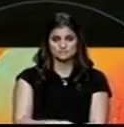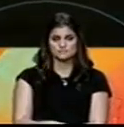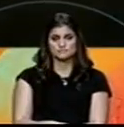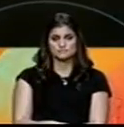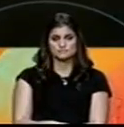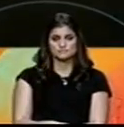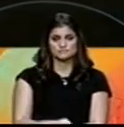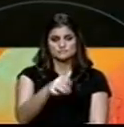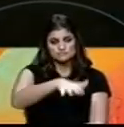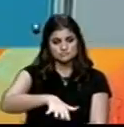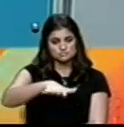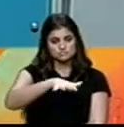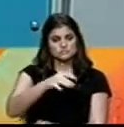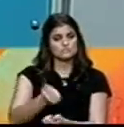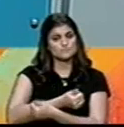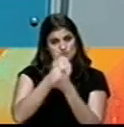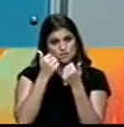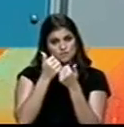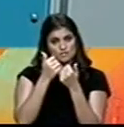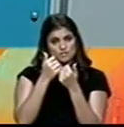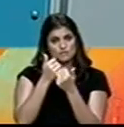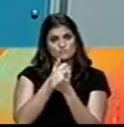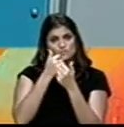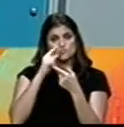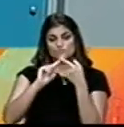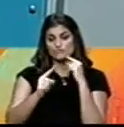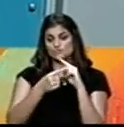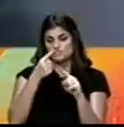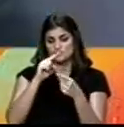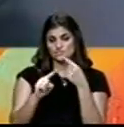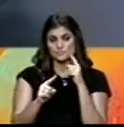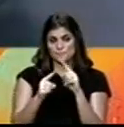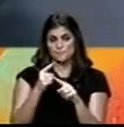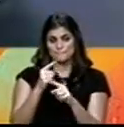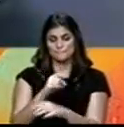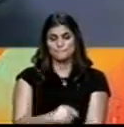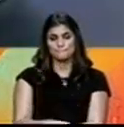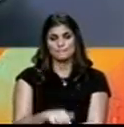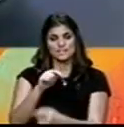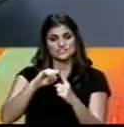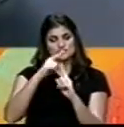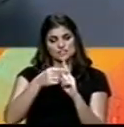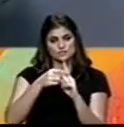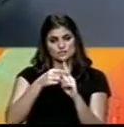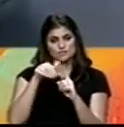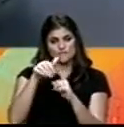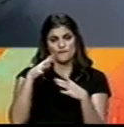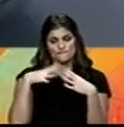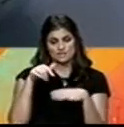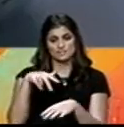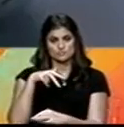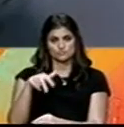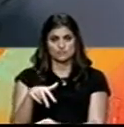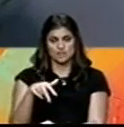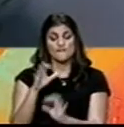terra, que tem um belíssimo mosteiro e que agora, este ano, como vamos passar férias em Portugal,